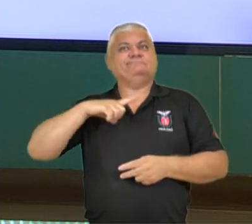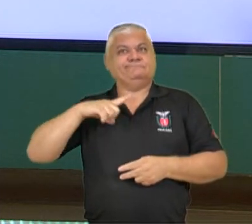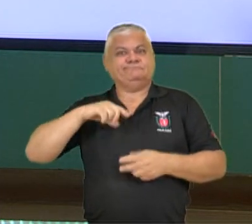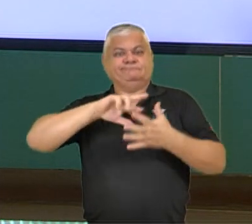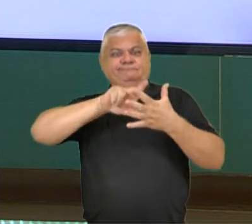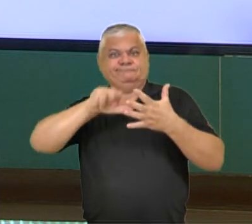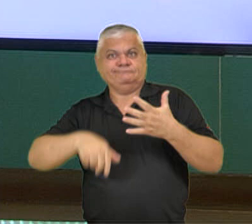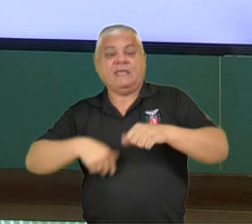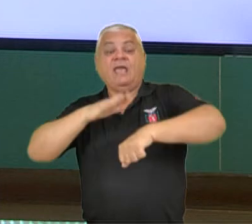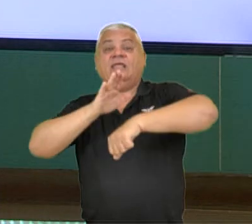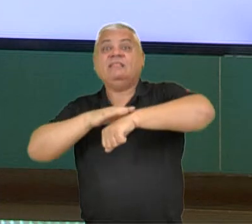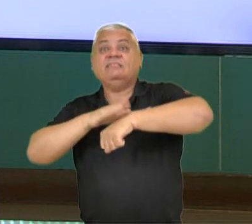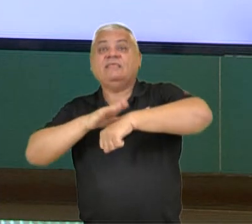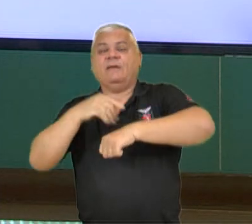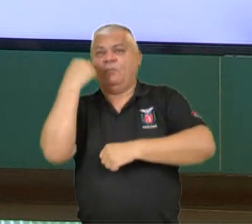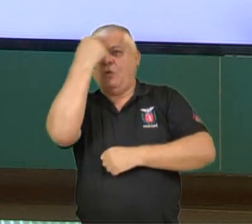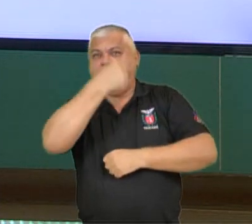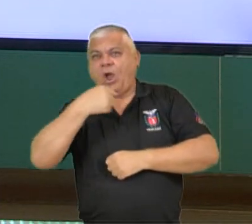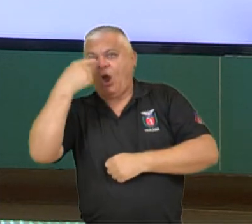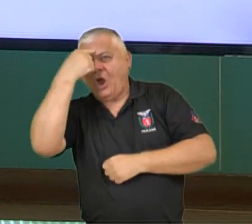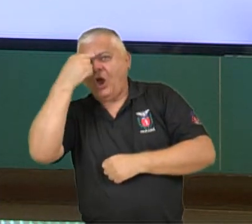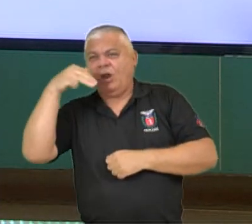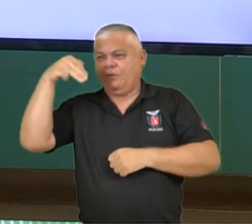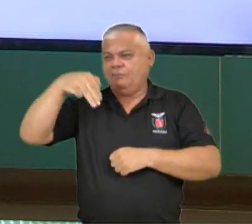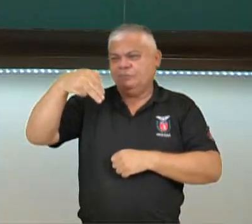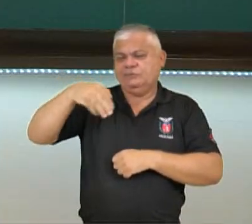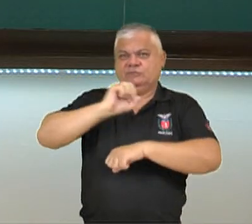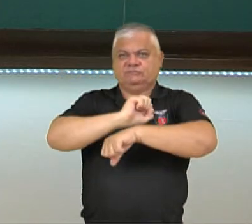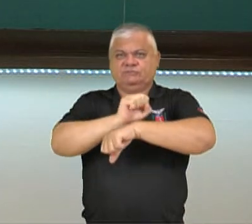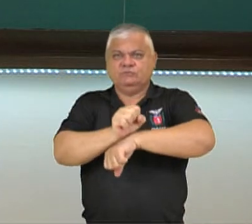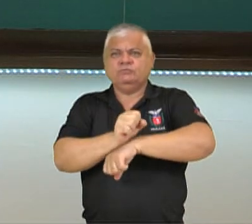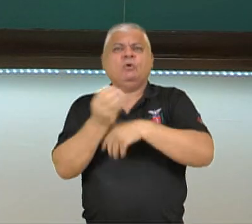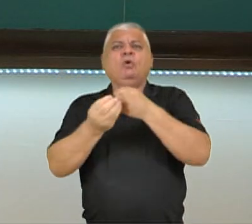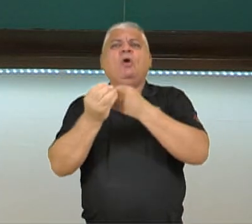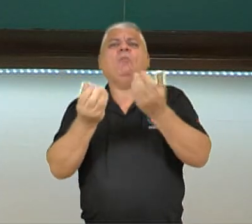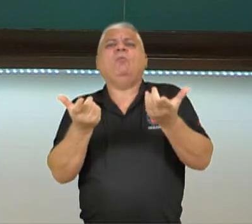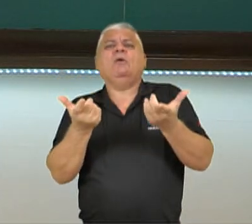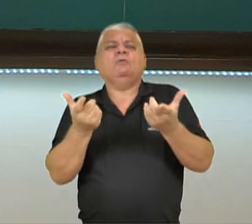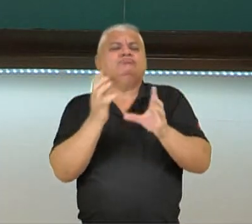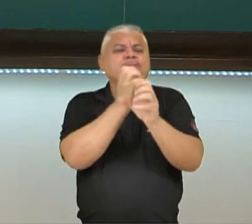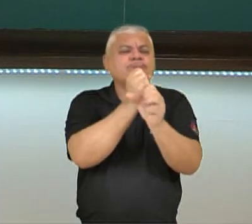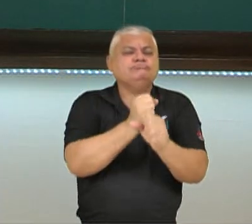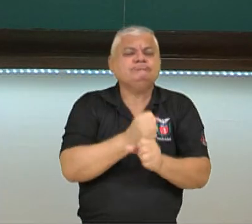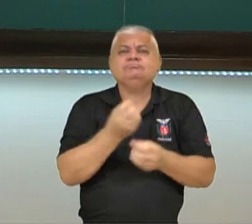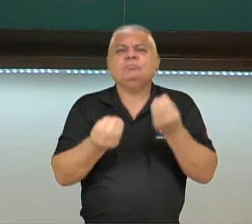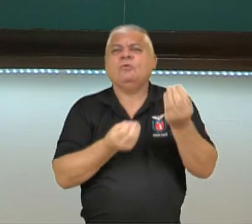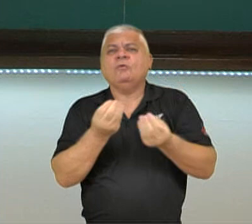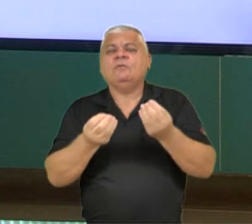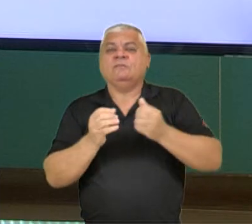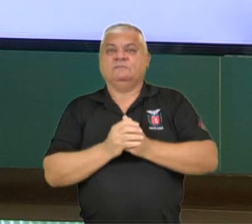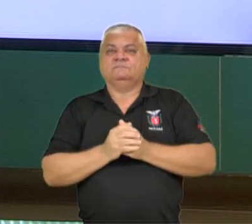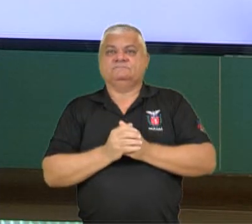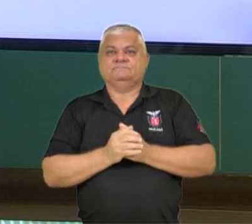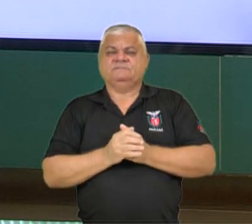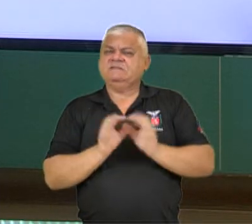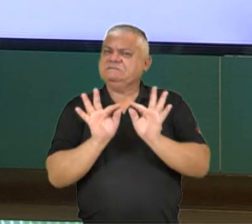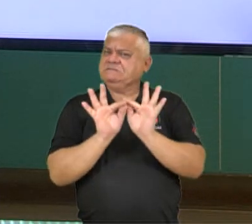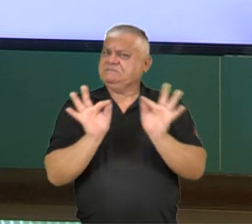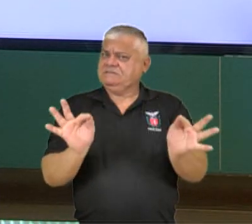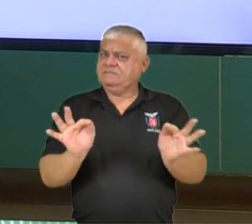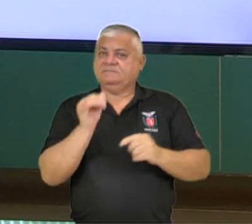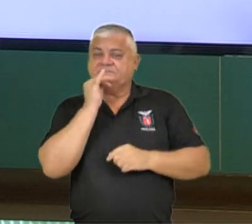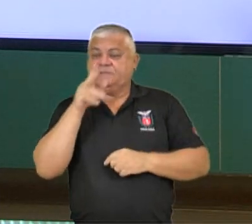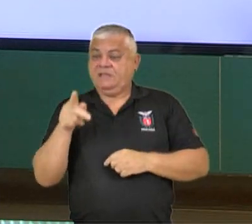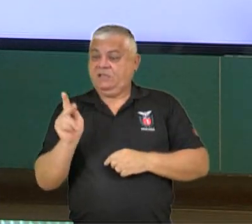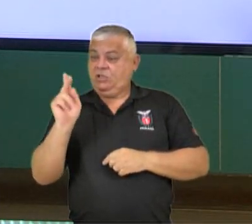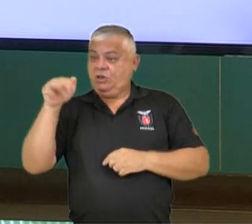hora, minuto e segundos. Como é que eu faço para converter uma na outra? Muito simples, meu caro. Vamos lá. Então, se eu quiser converter de quilômetro